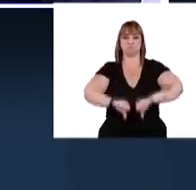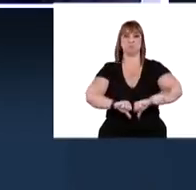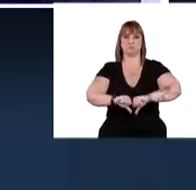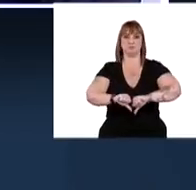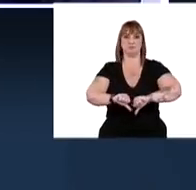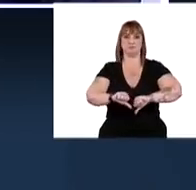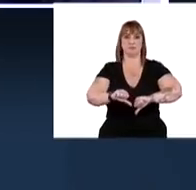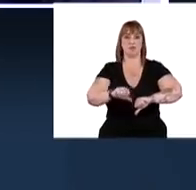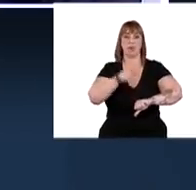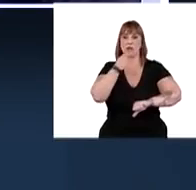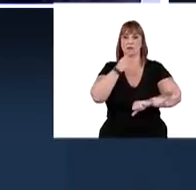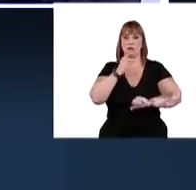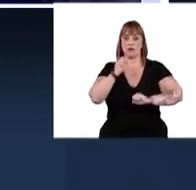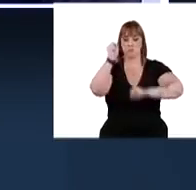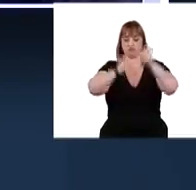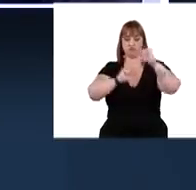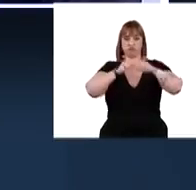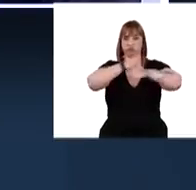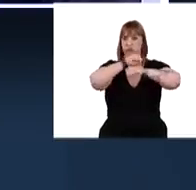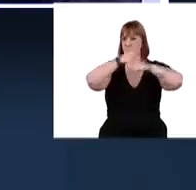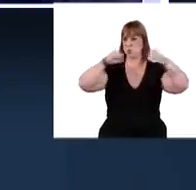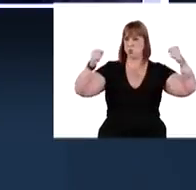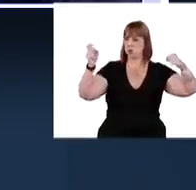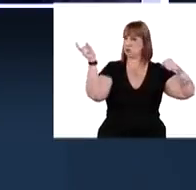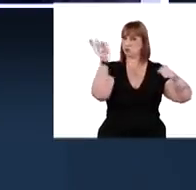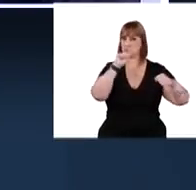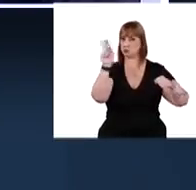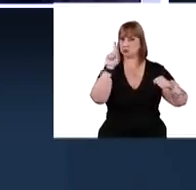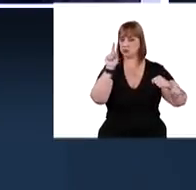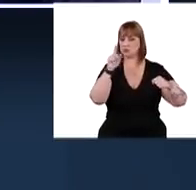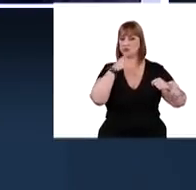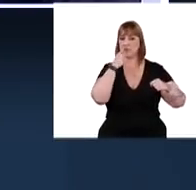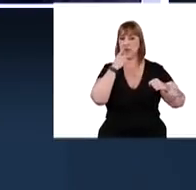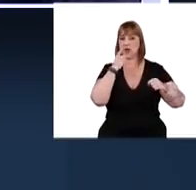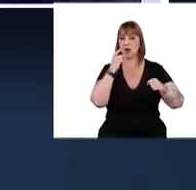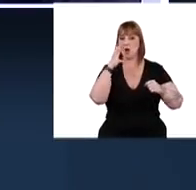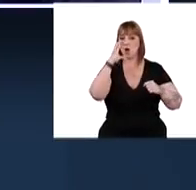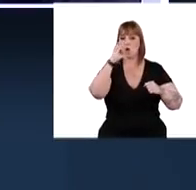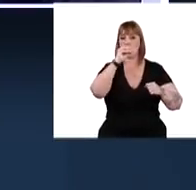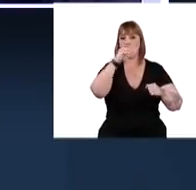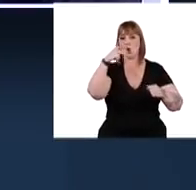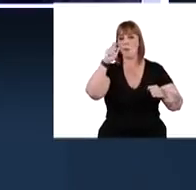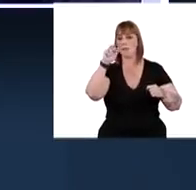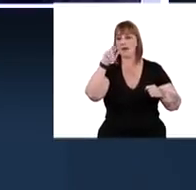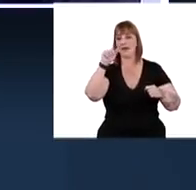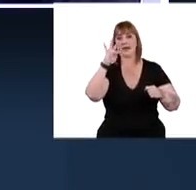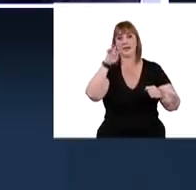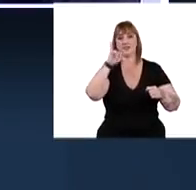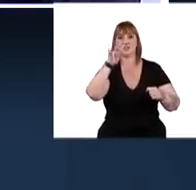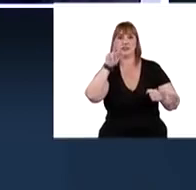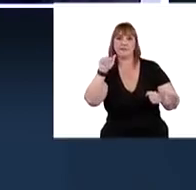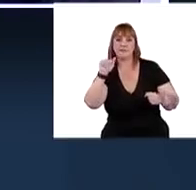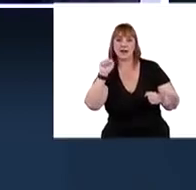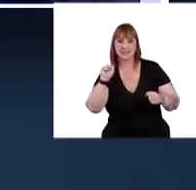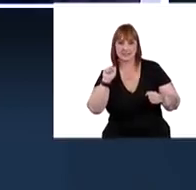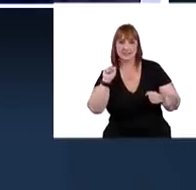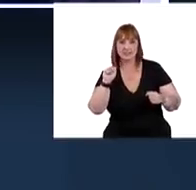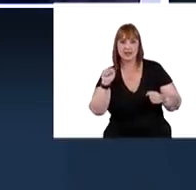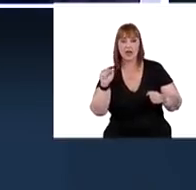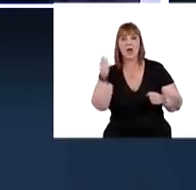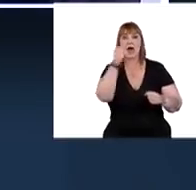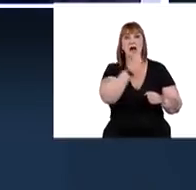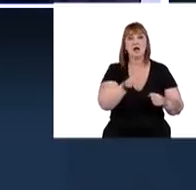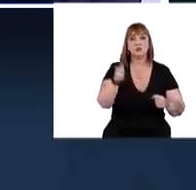estou falando das grandes, eu estou falando ali, né, dessas cooperativas, né, das